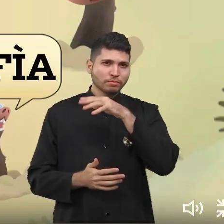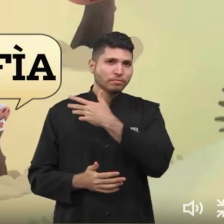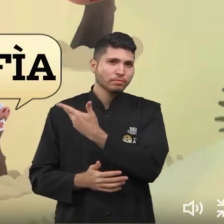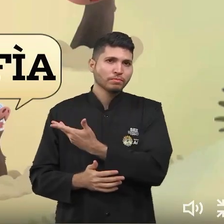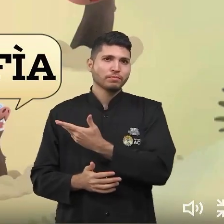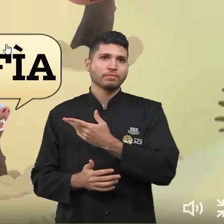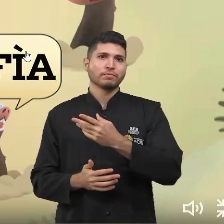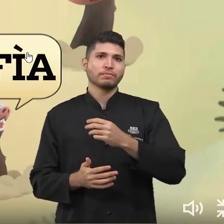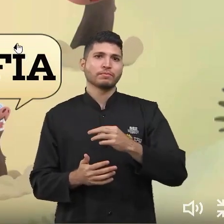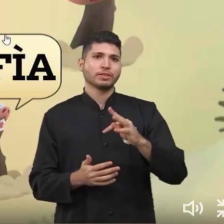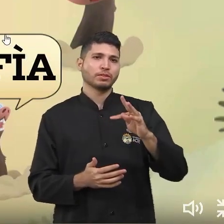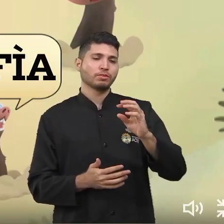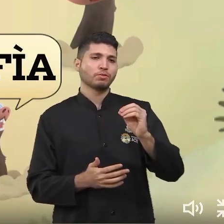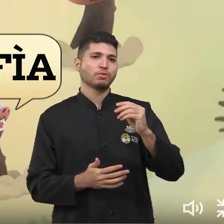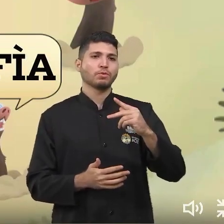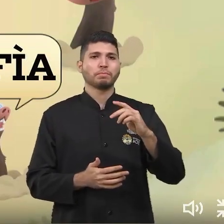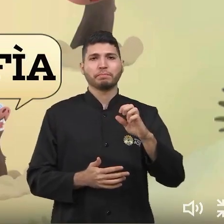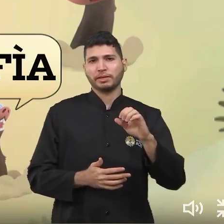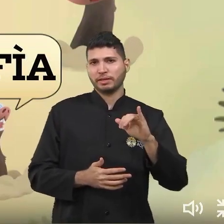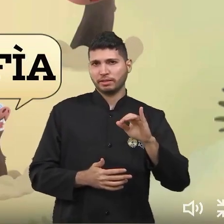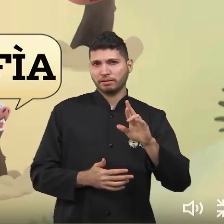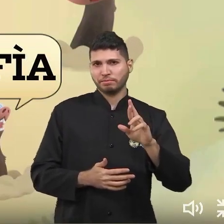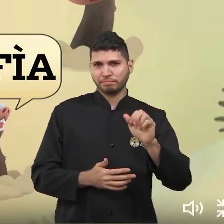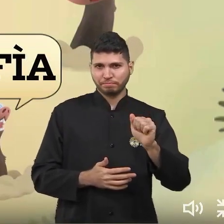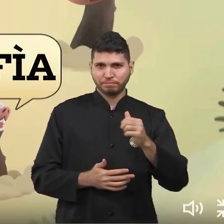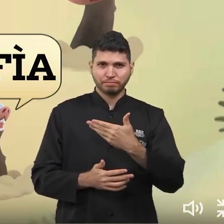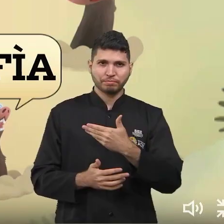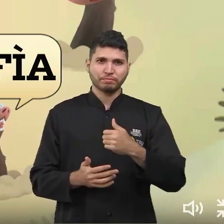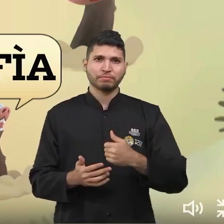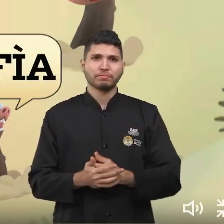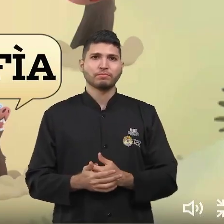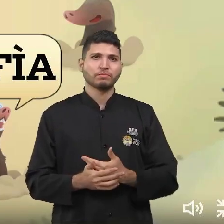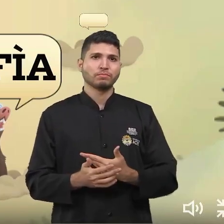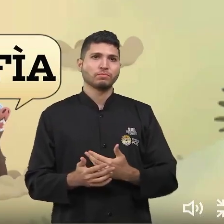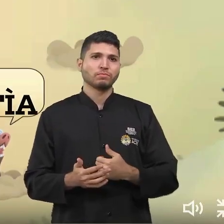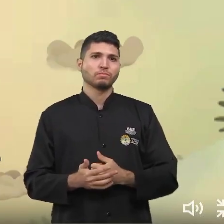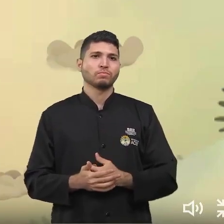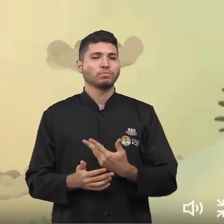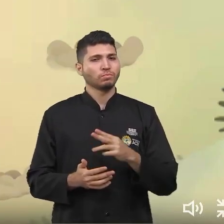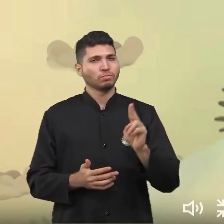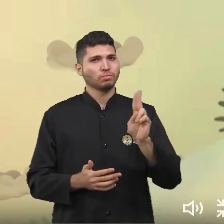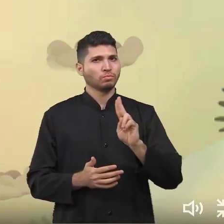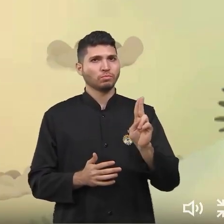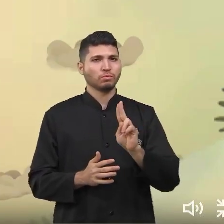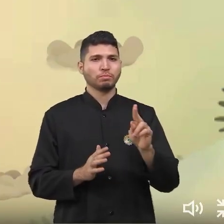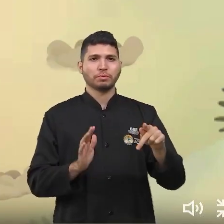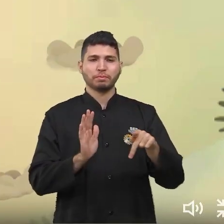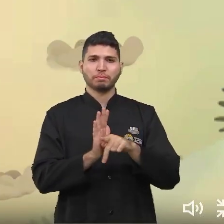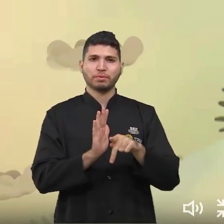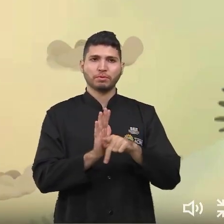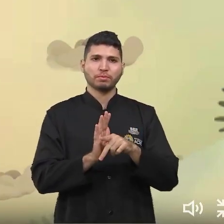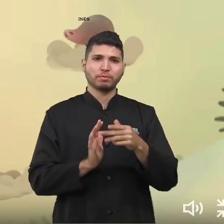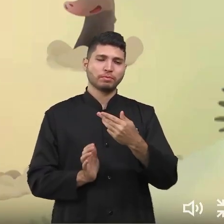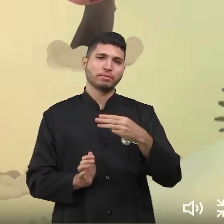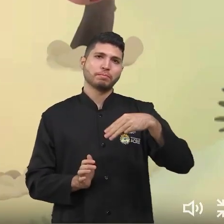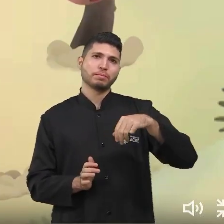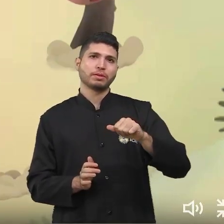uma característica de alguém, né? Margarita, opa, nome próprio. Mariela,